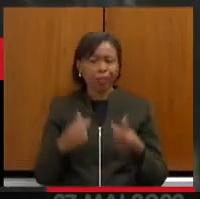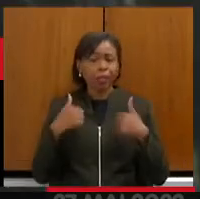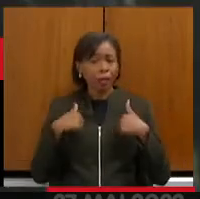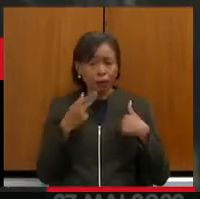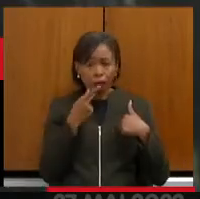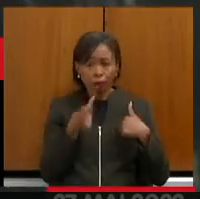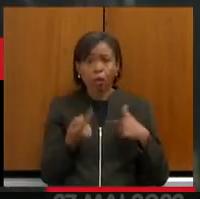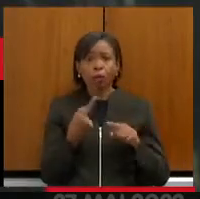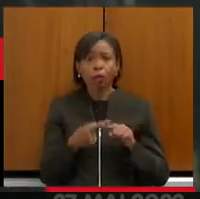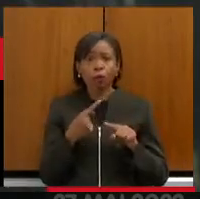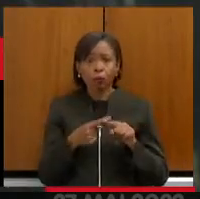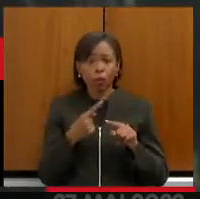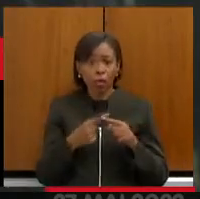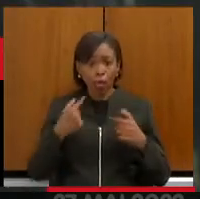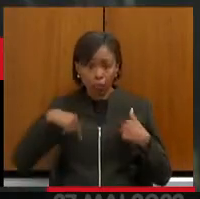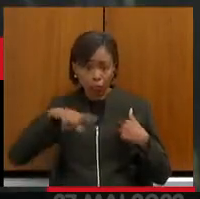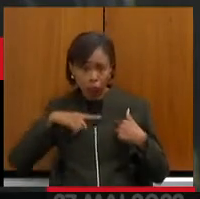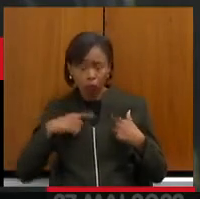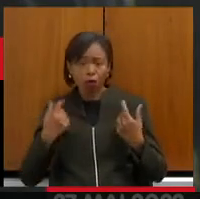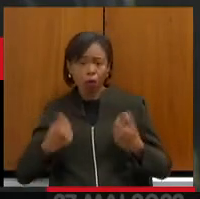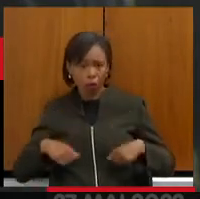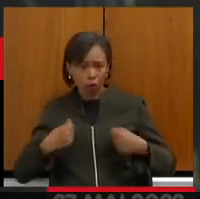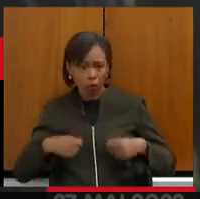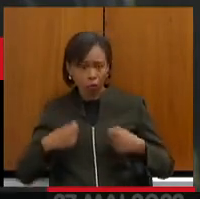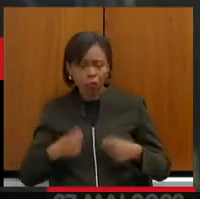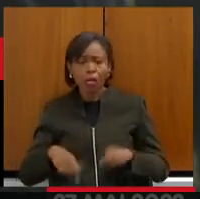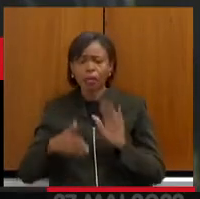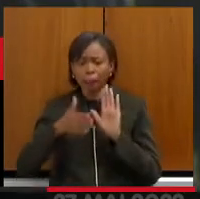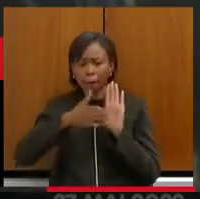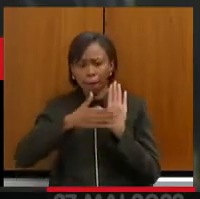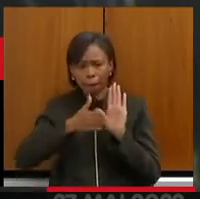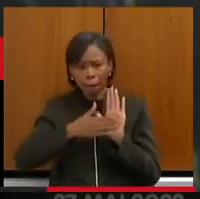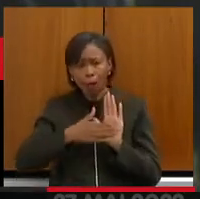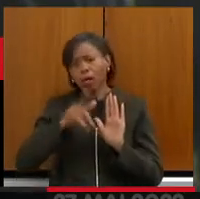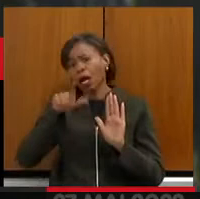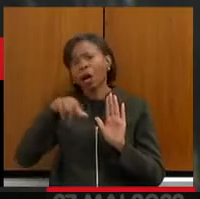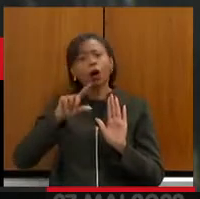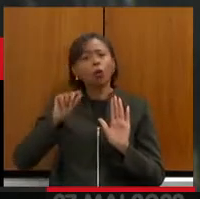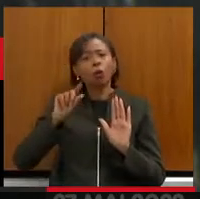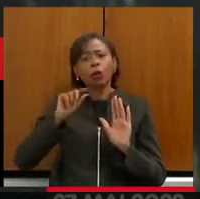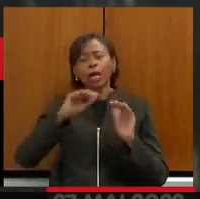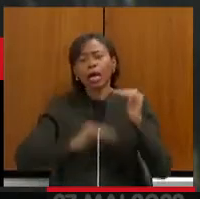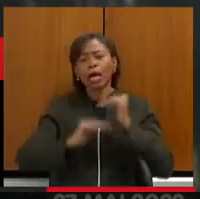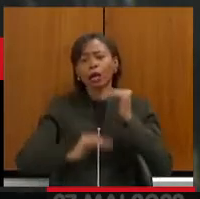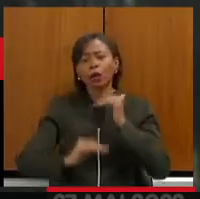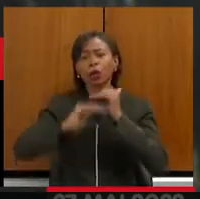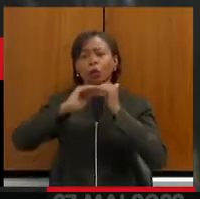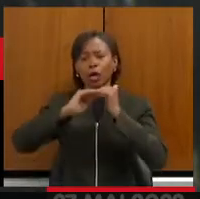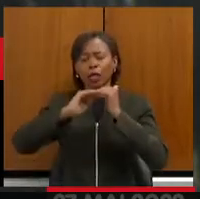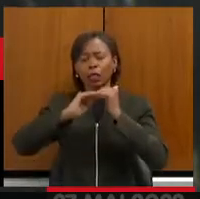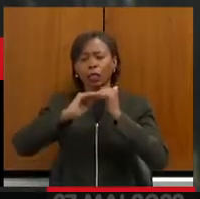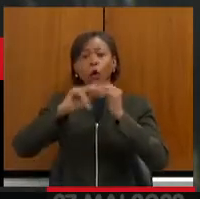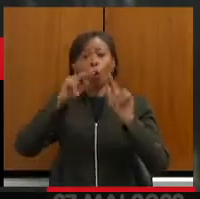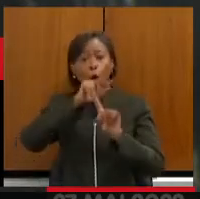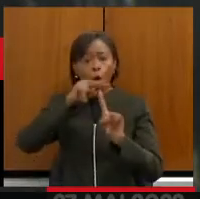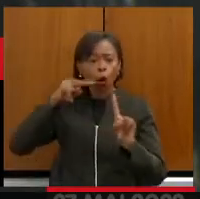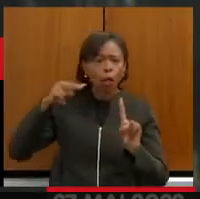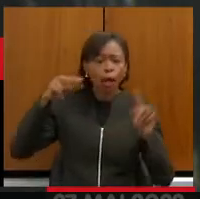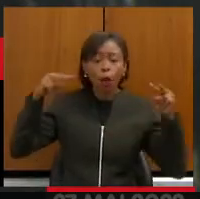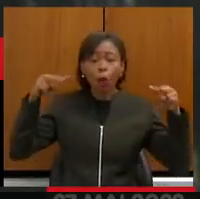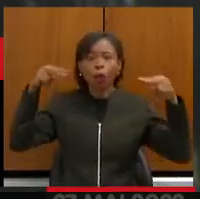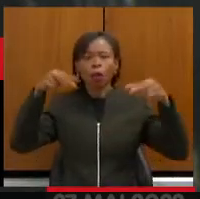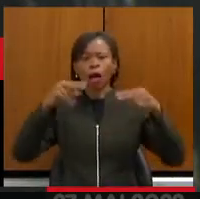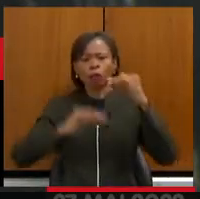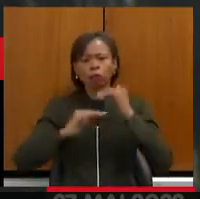dizer isso porque o cerne da nossa demanda das nossas faltas é justamente Equidade um olhar de Equidade para as nossas